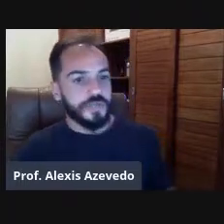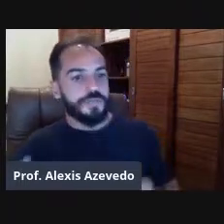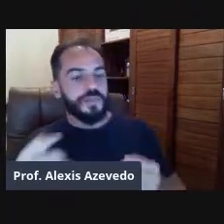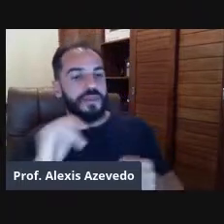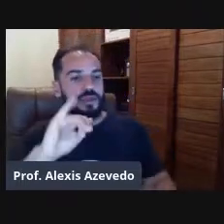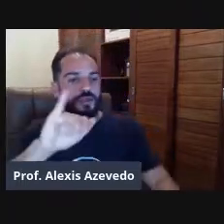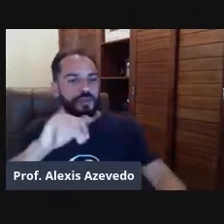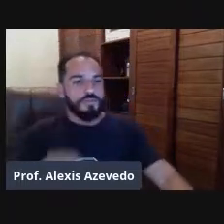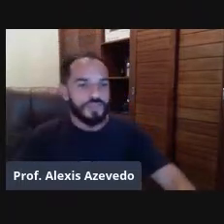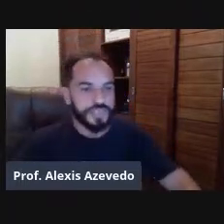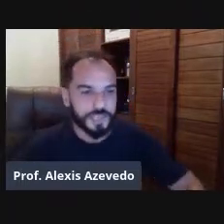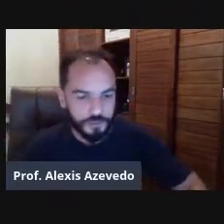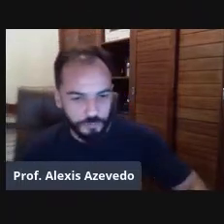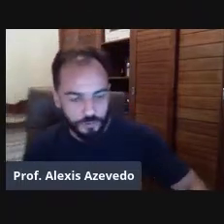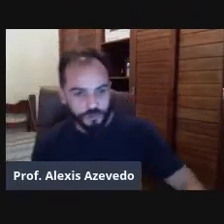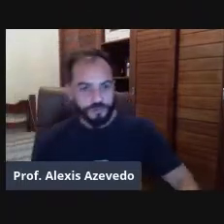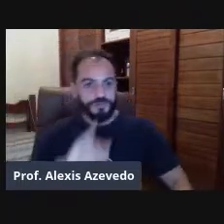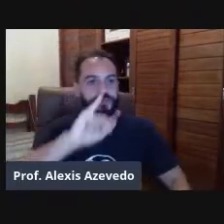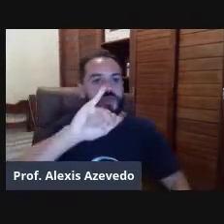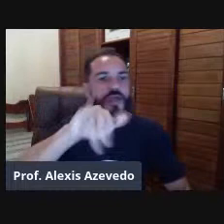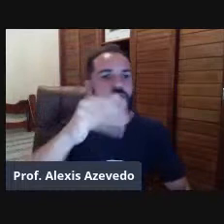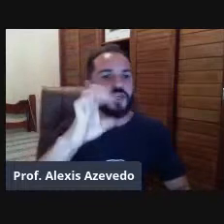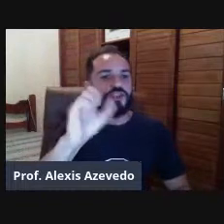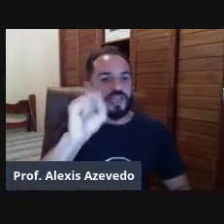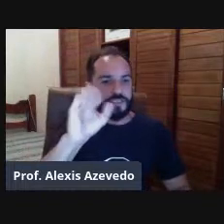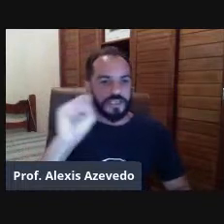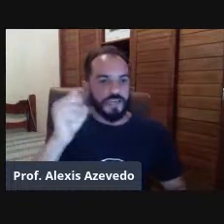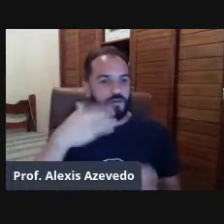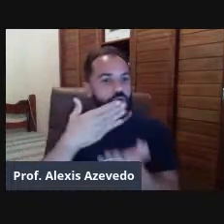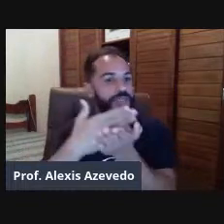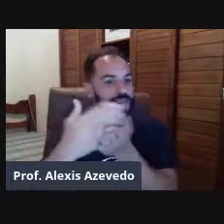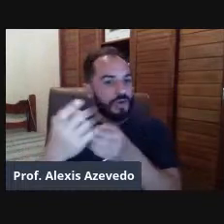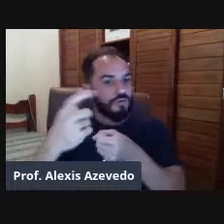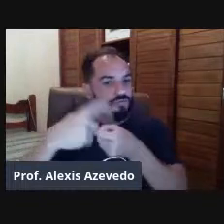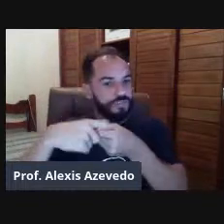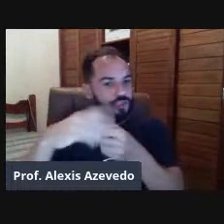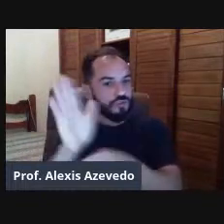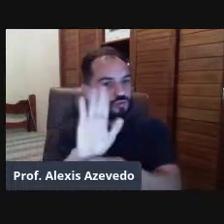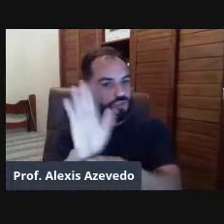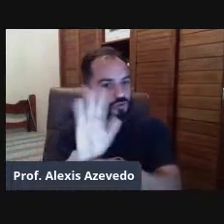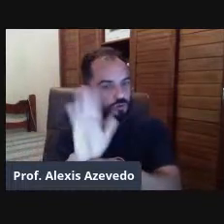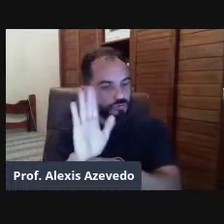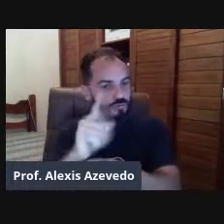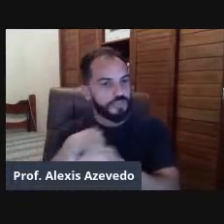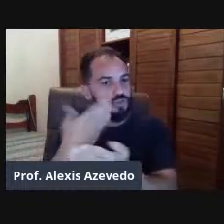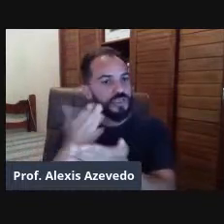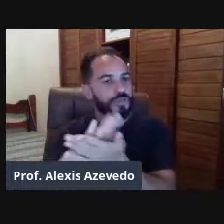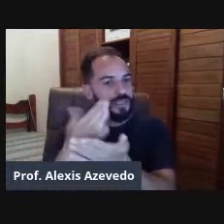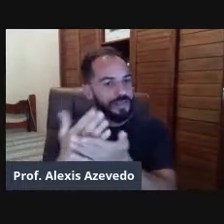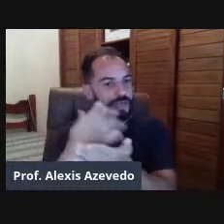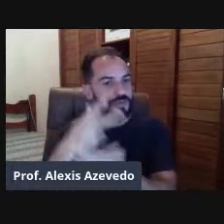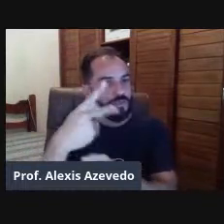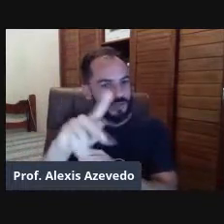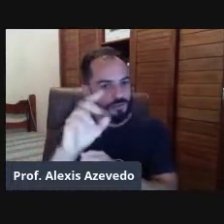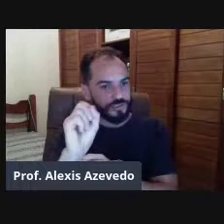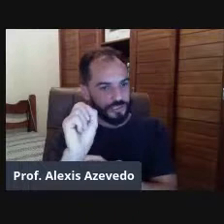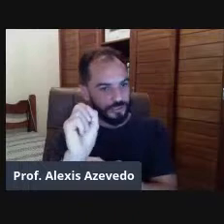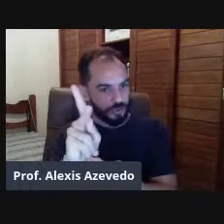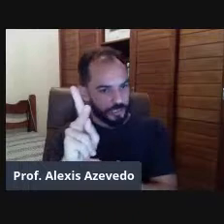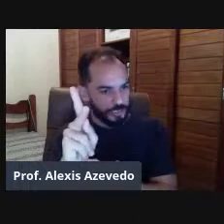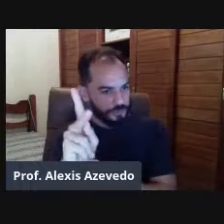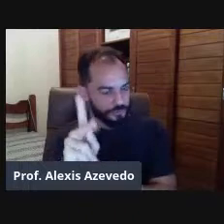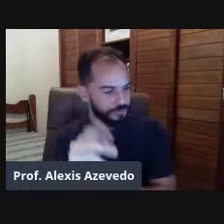Ok. Vou afastar aqui um pouco. Gessé, vamos começar o vídeo de novo e eu vou interpretar para